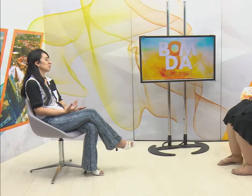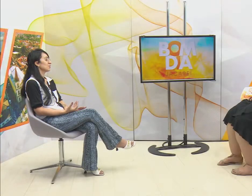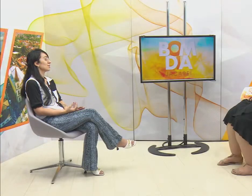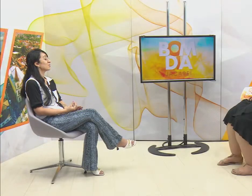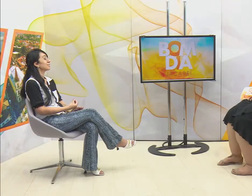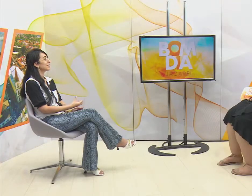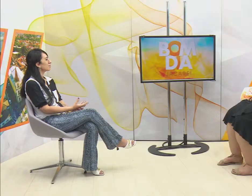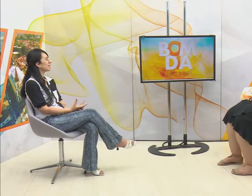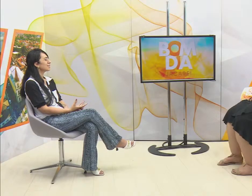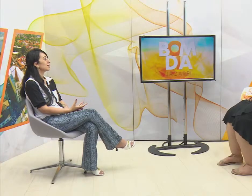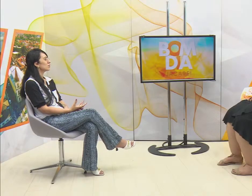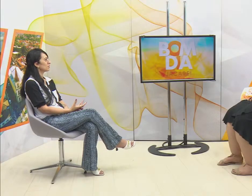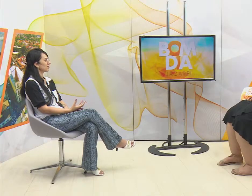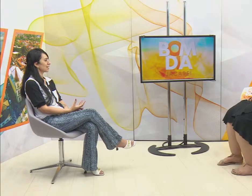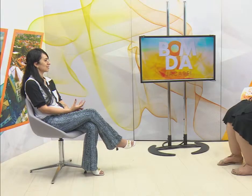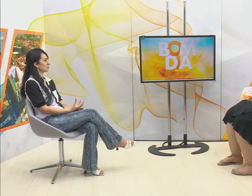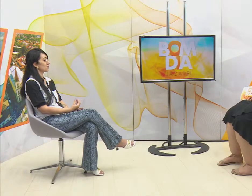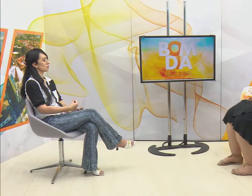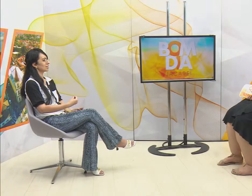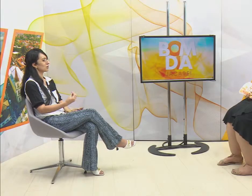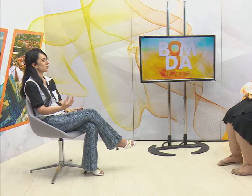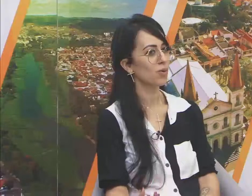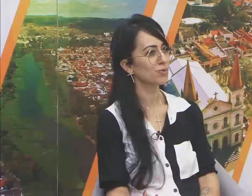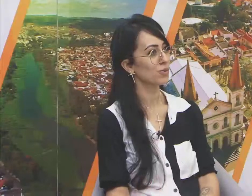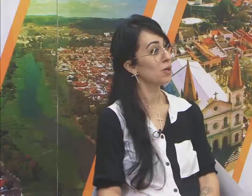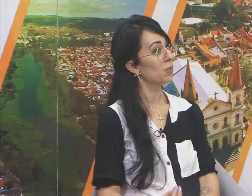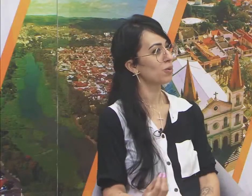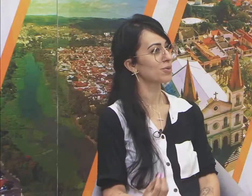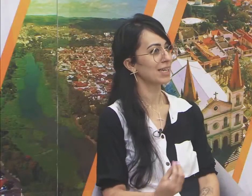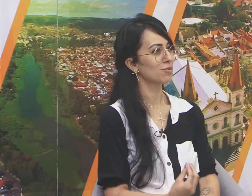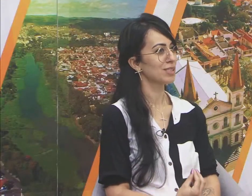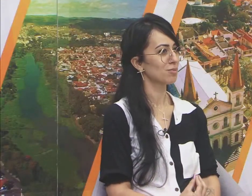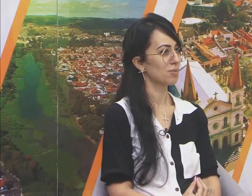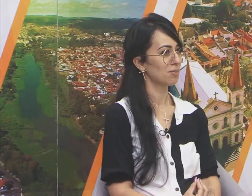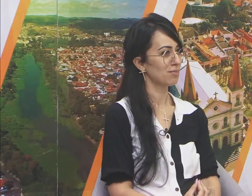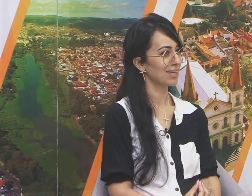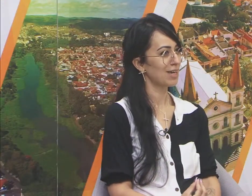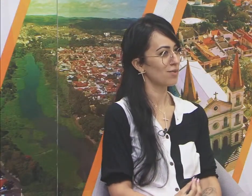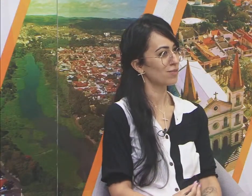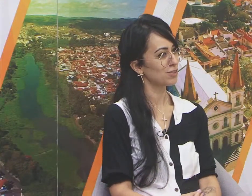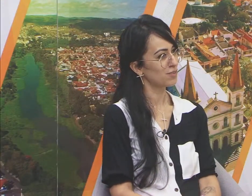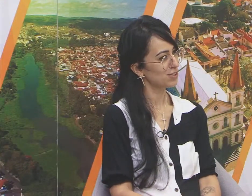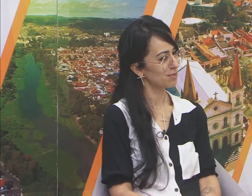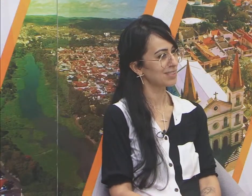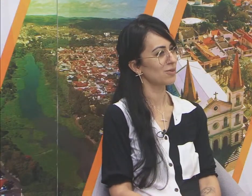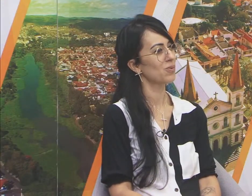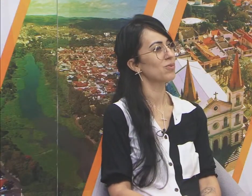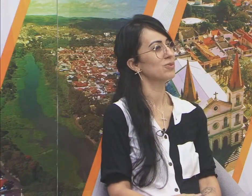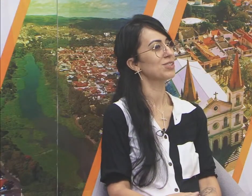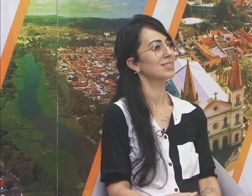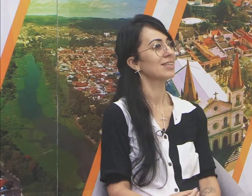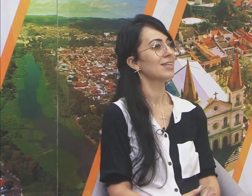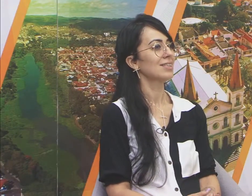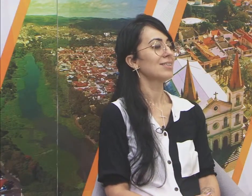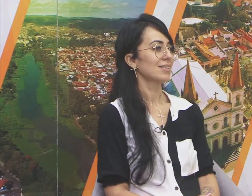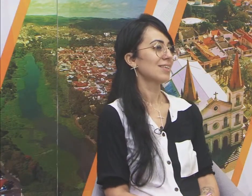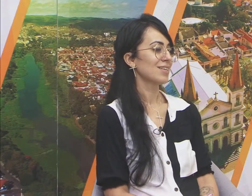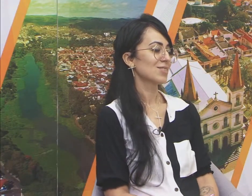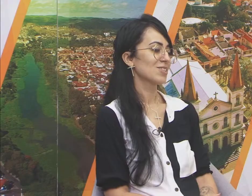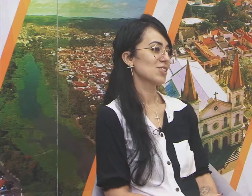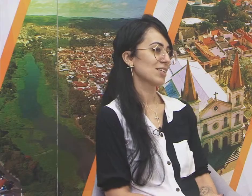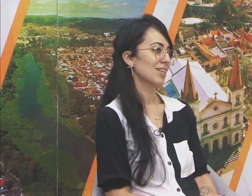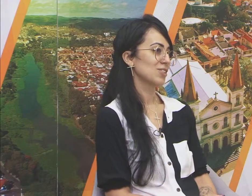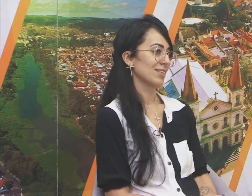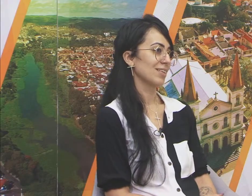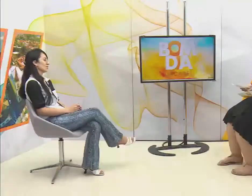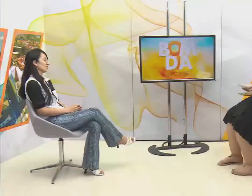envelhecimento ativo, e você vai trabalhar também a convivência, eu vou conhecer o outro está com o mesmo problema que eu vou dividir minhas angústias. E é